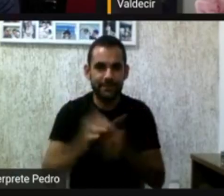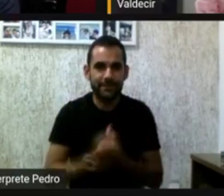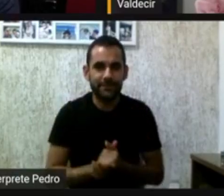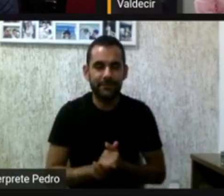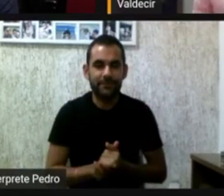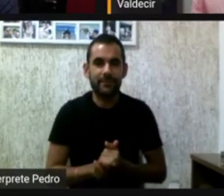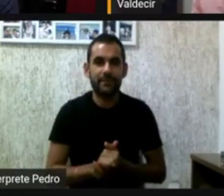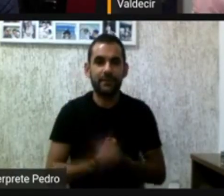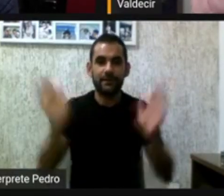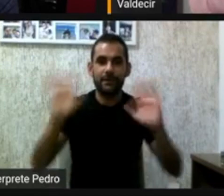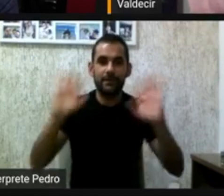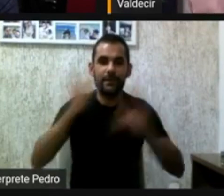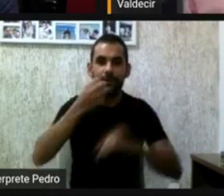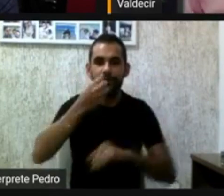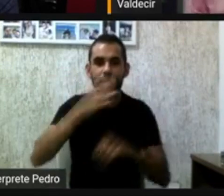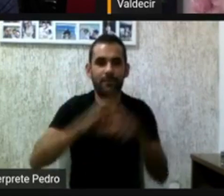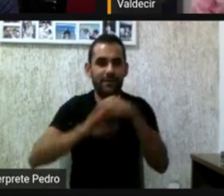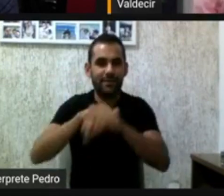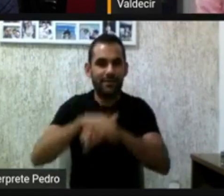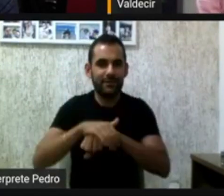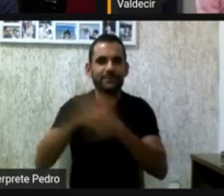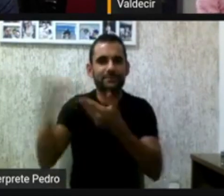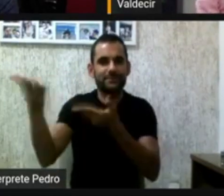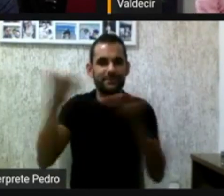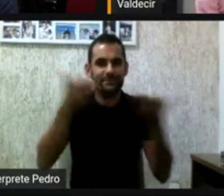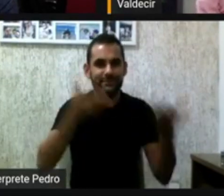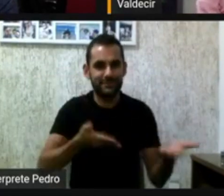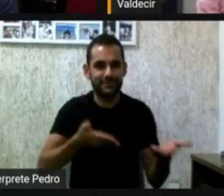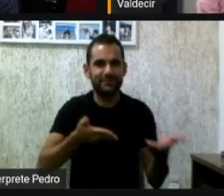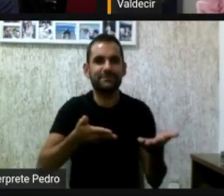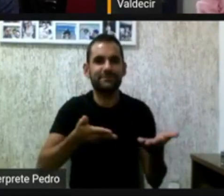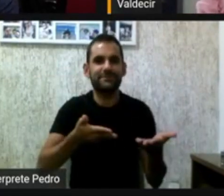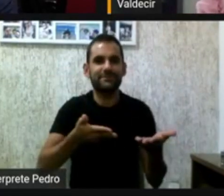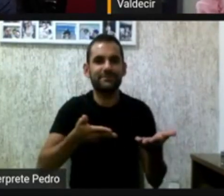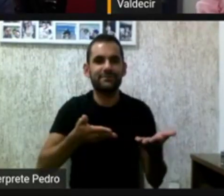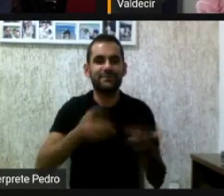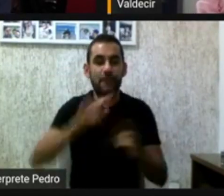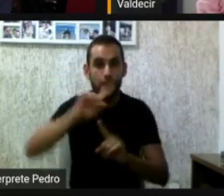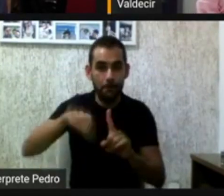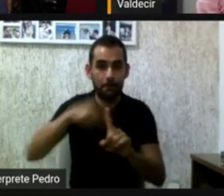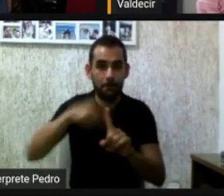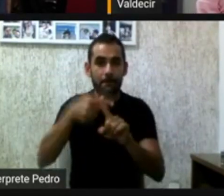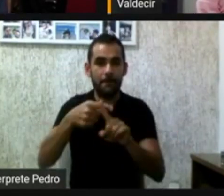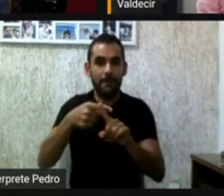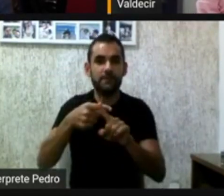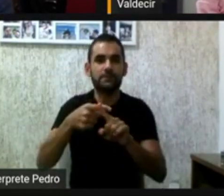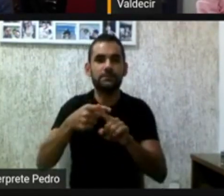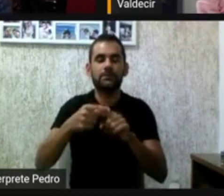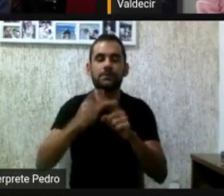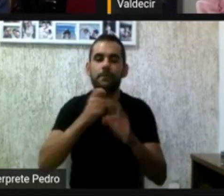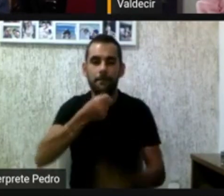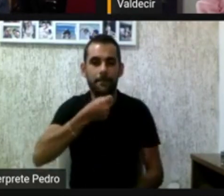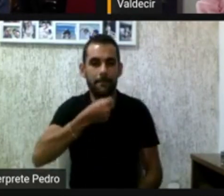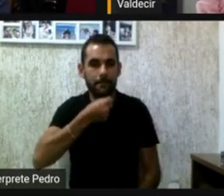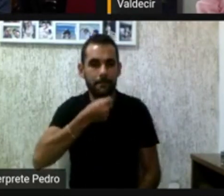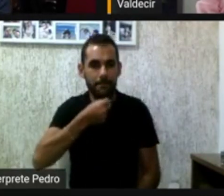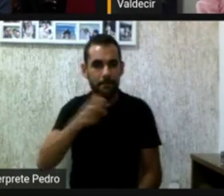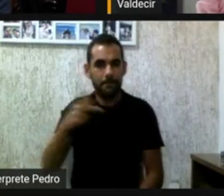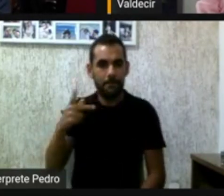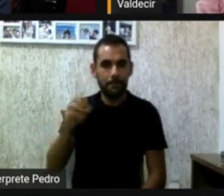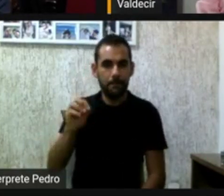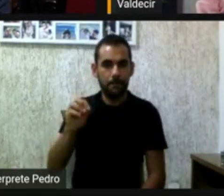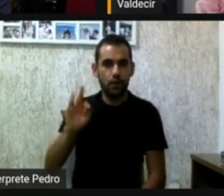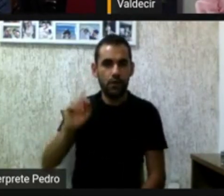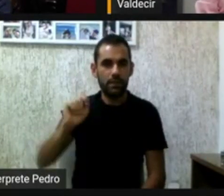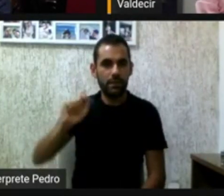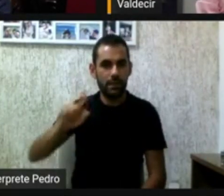Pessoal, muito boa noite, muito bem-vindos a mais um ciclo de entrevistas do portal Mais Vertentes, que